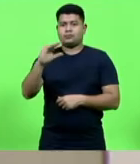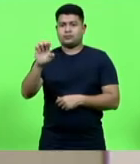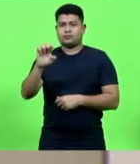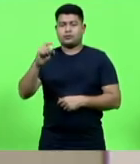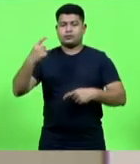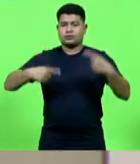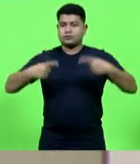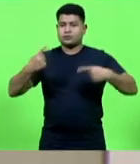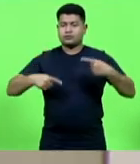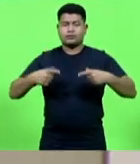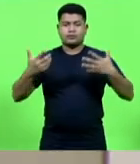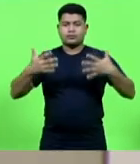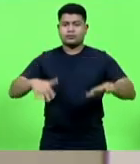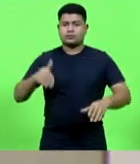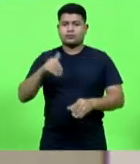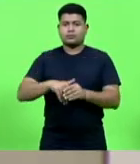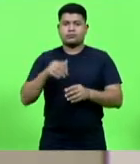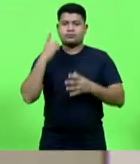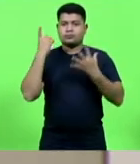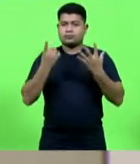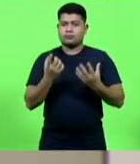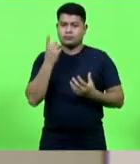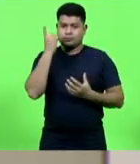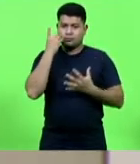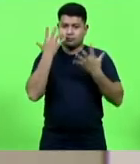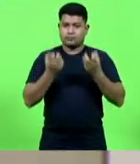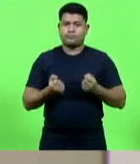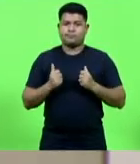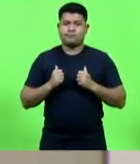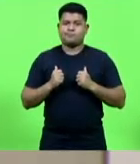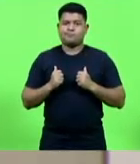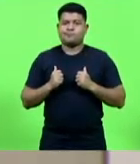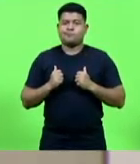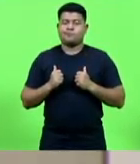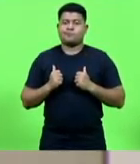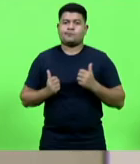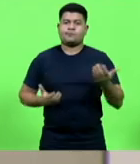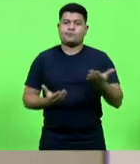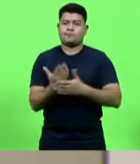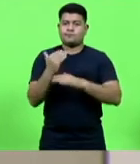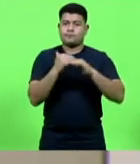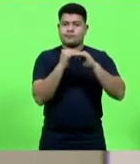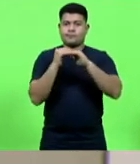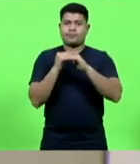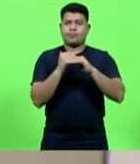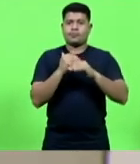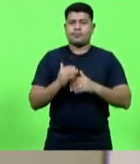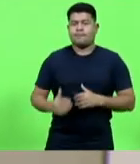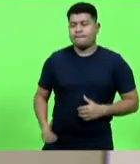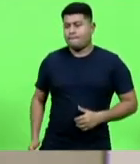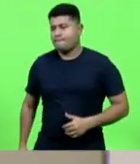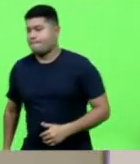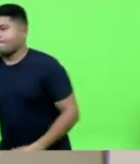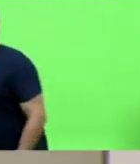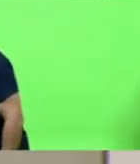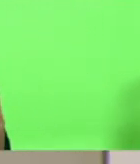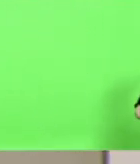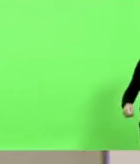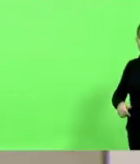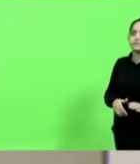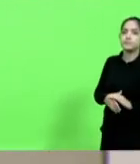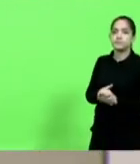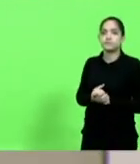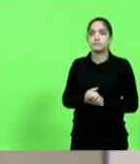não havendo quem queira discutir, em votação, deputados que aprovam, permaneçam como se encontra, aprovado por unanimidade. Moção 438, autor